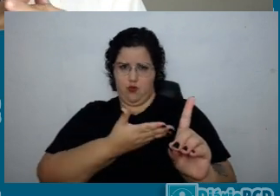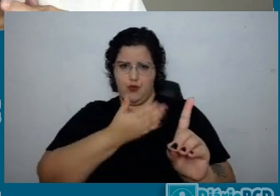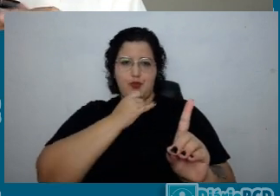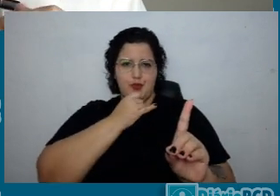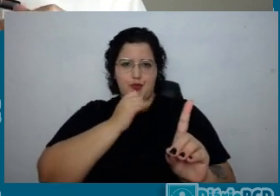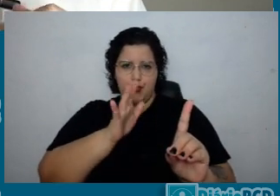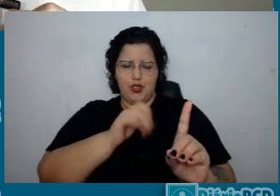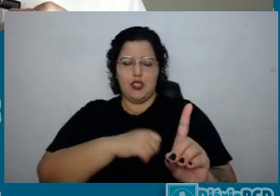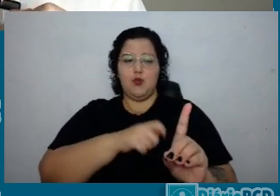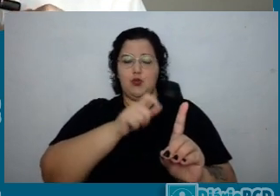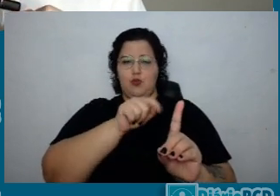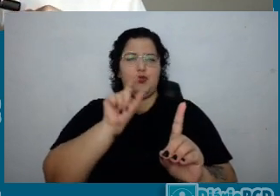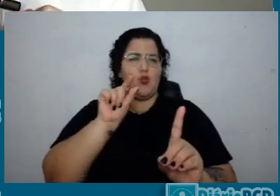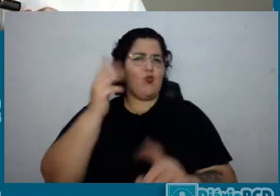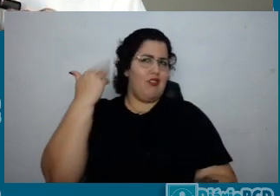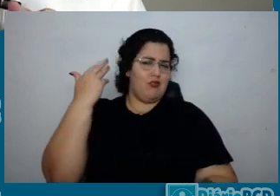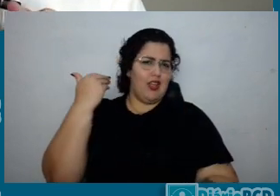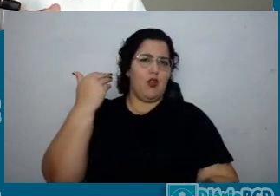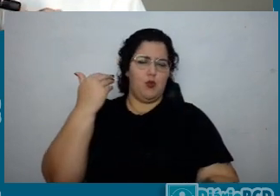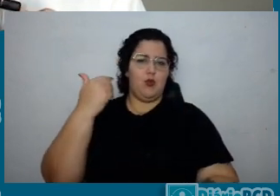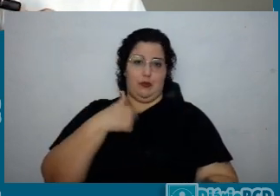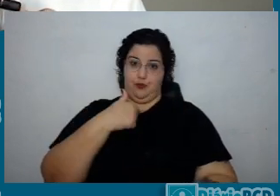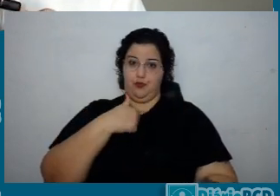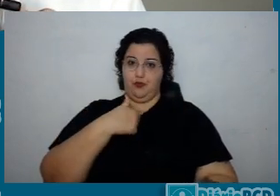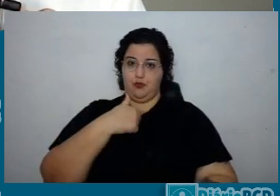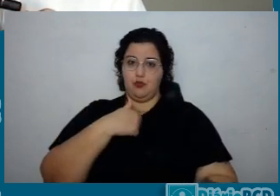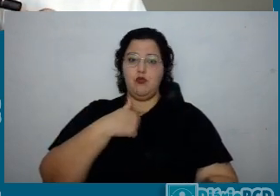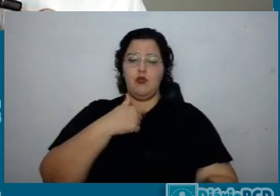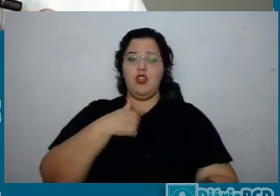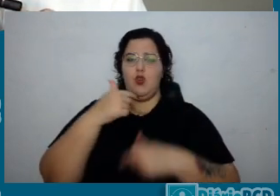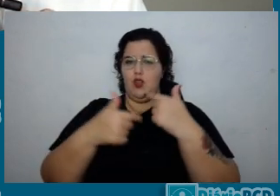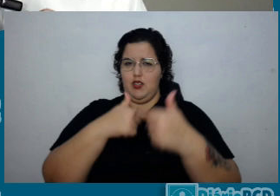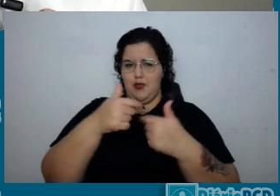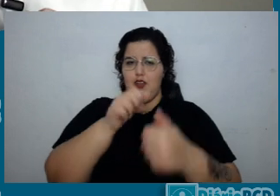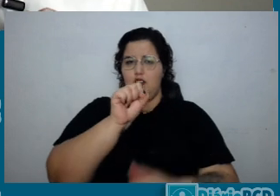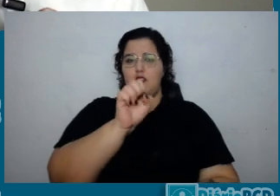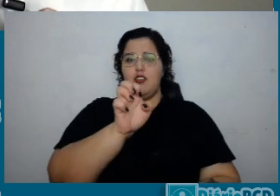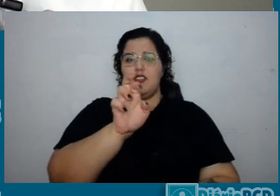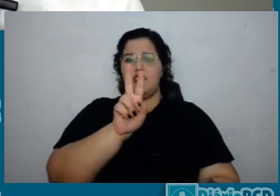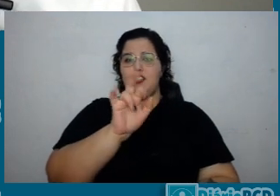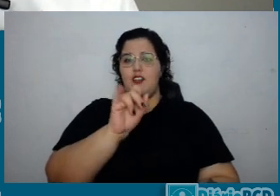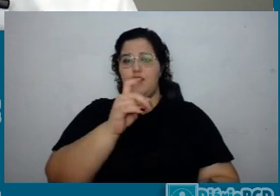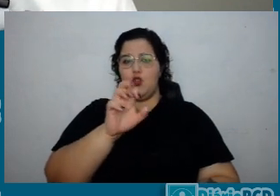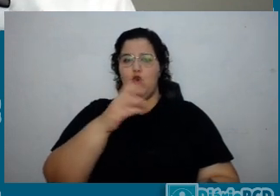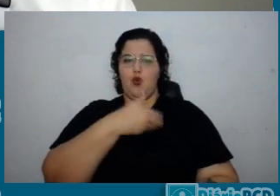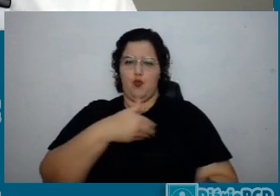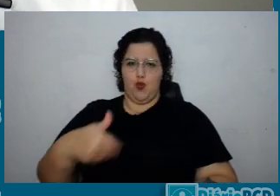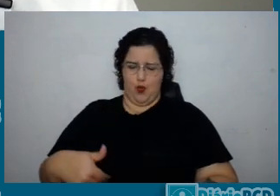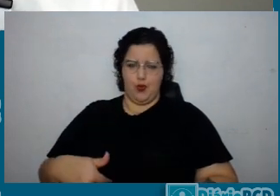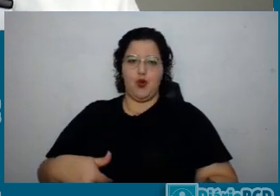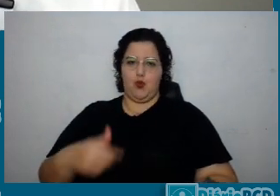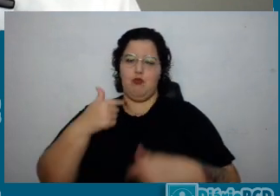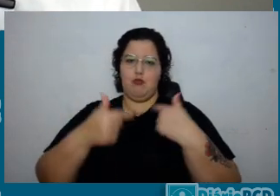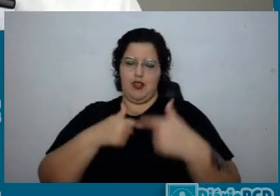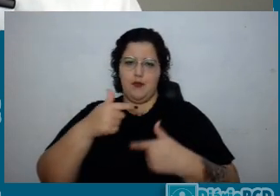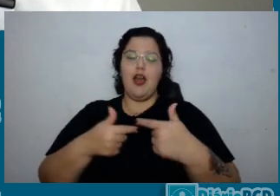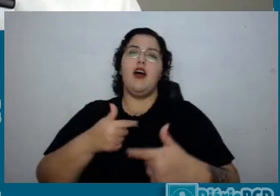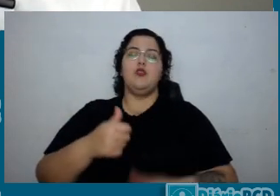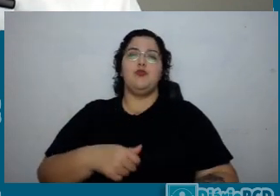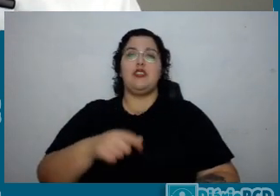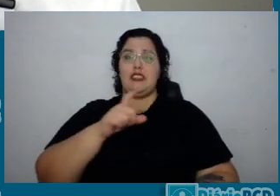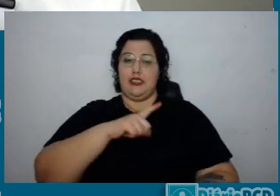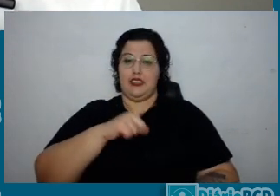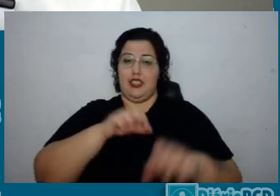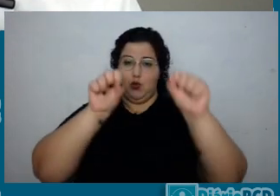próprio exemplo. Recentemente, eu solicitei, eu sou servidora pública federal, e o